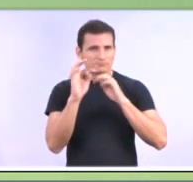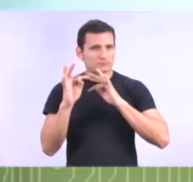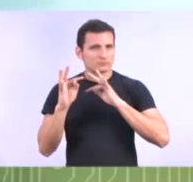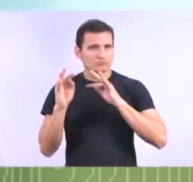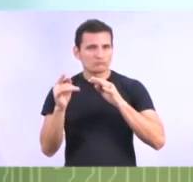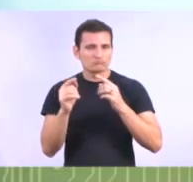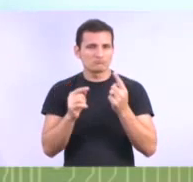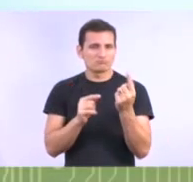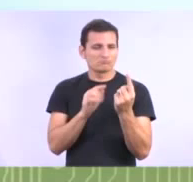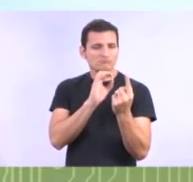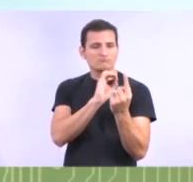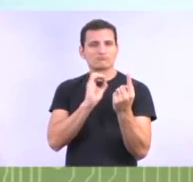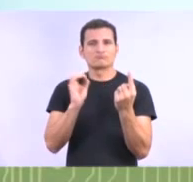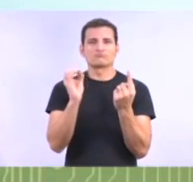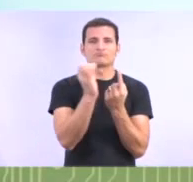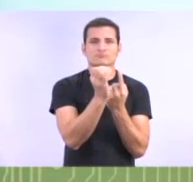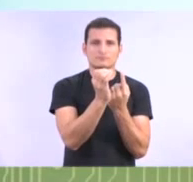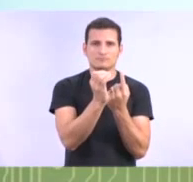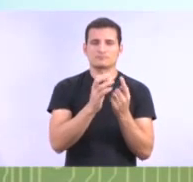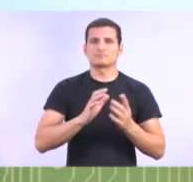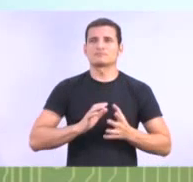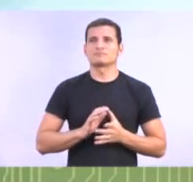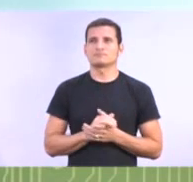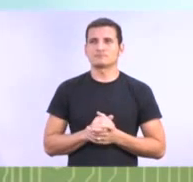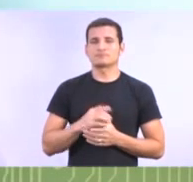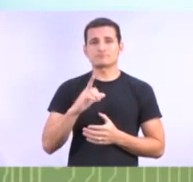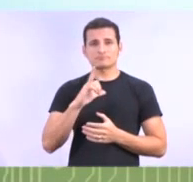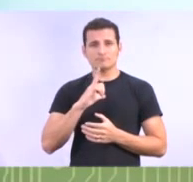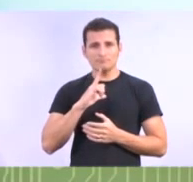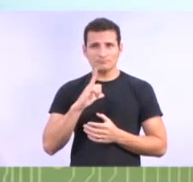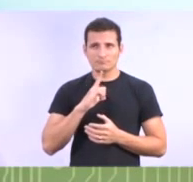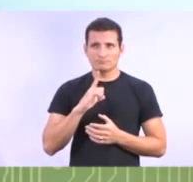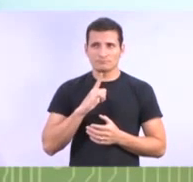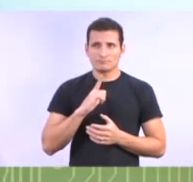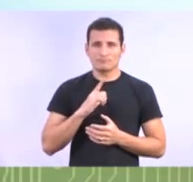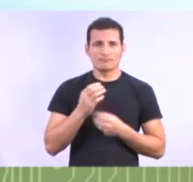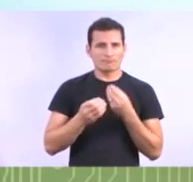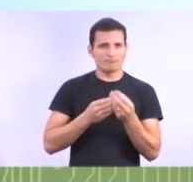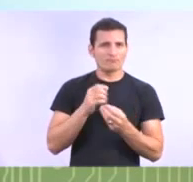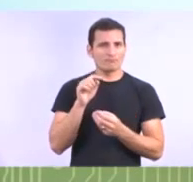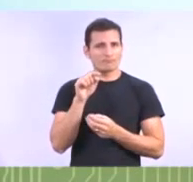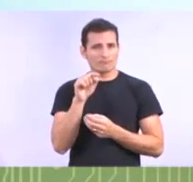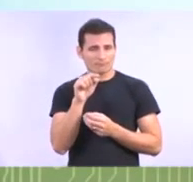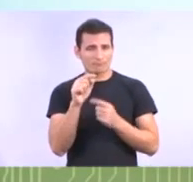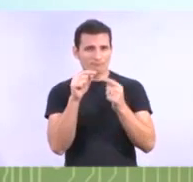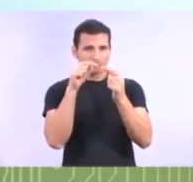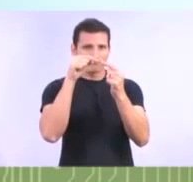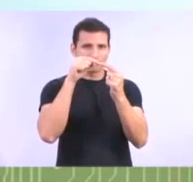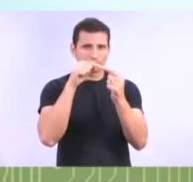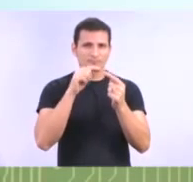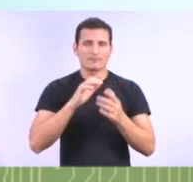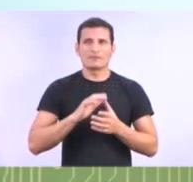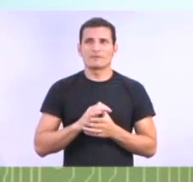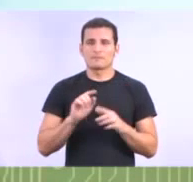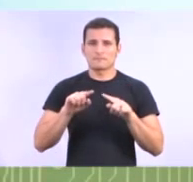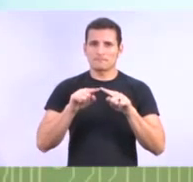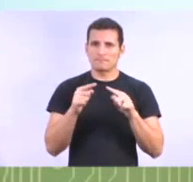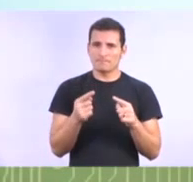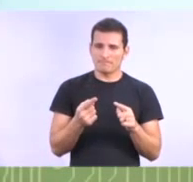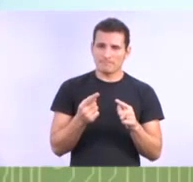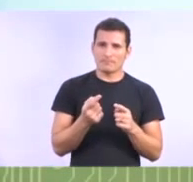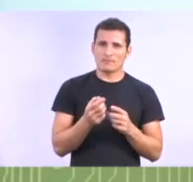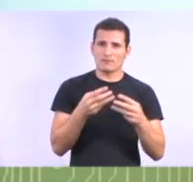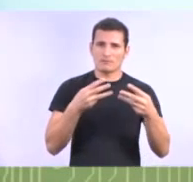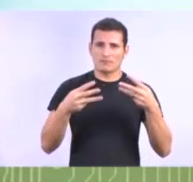daquele dispositivo. É claro que tem formas de se estabelecer essa conexão, mas aí na rede tipo